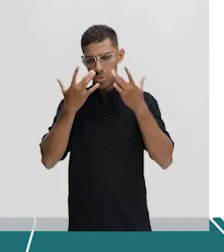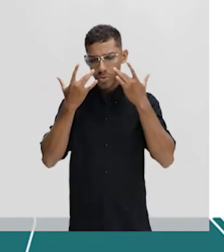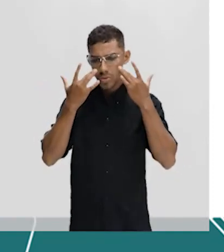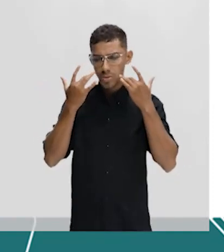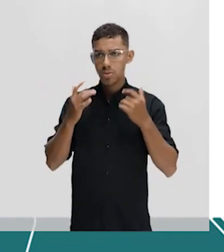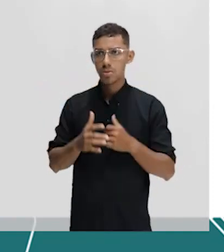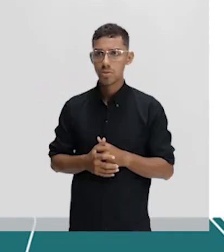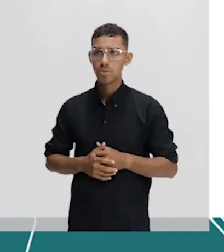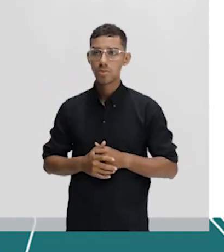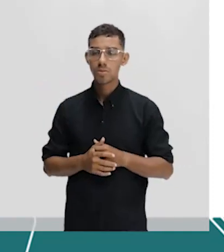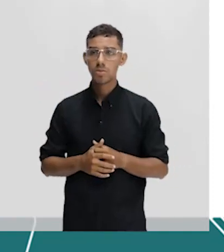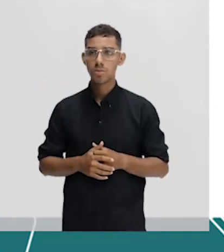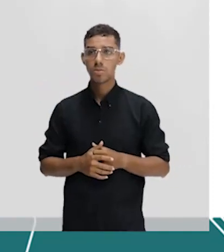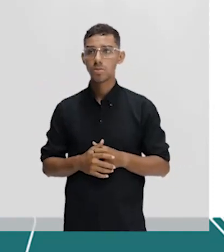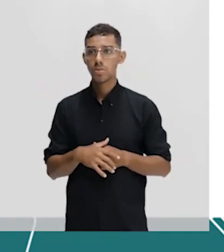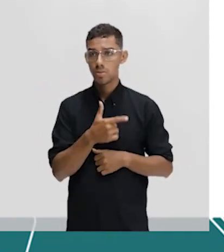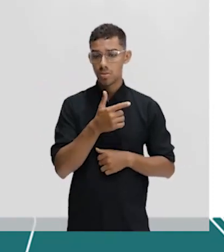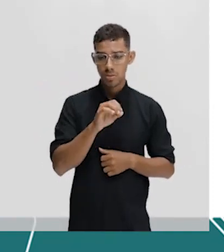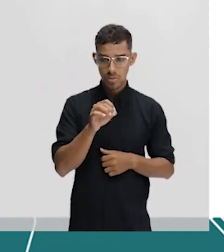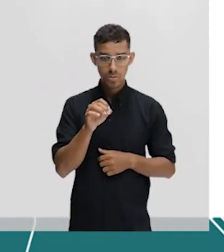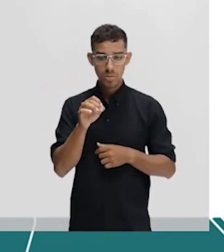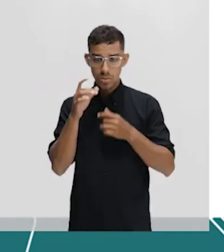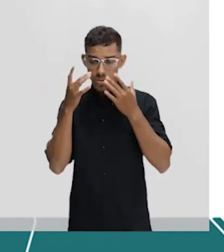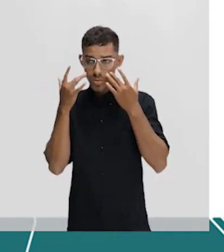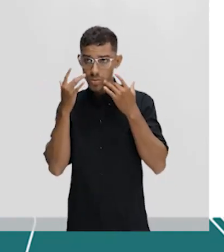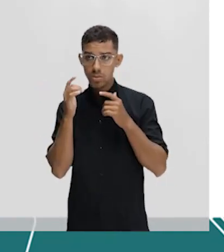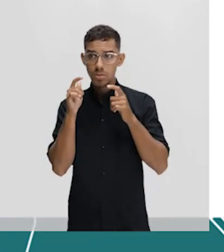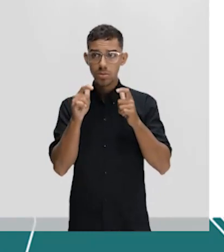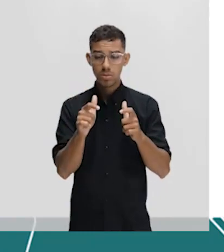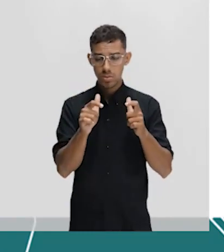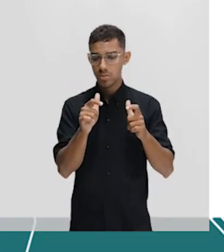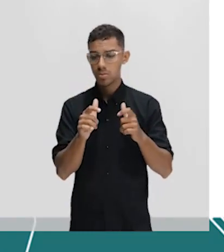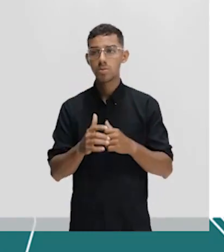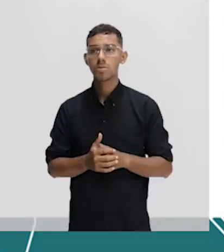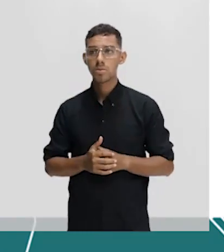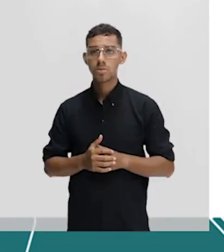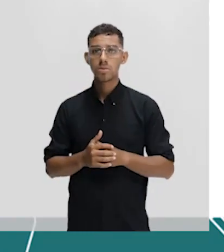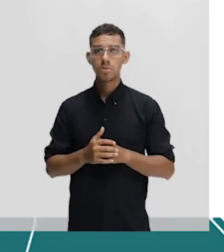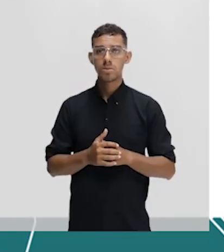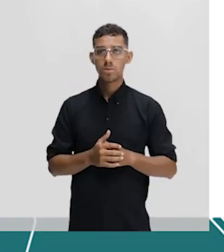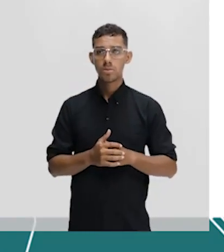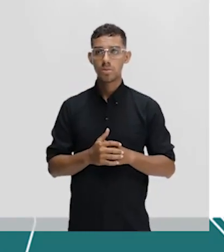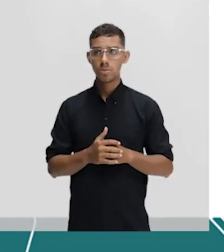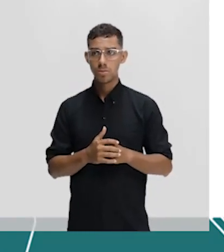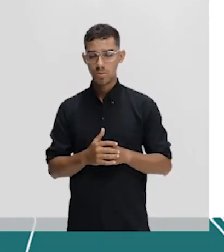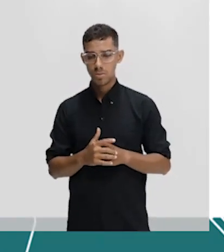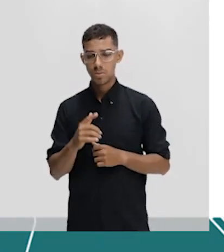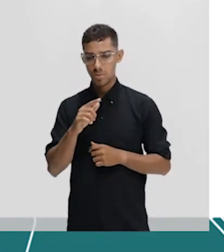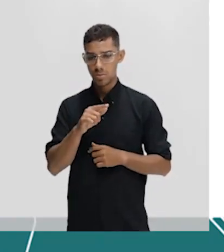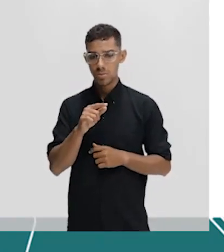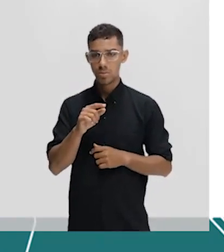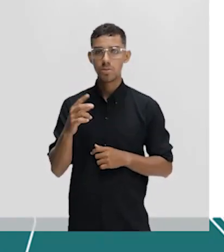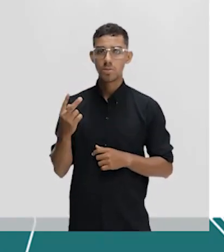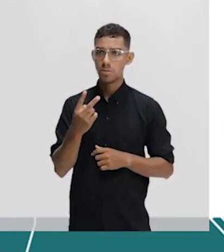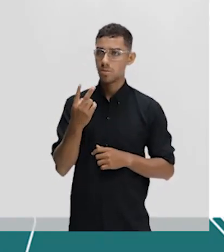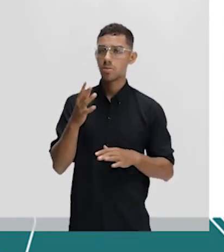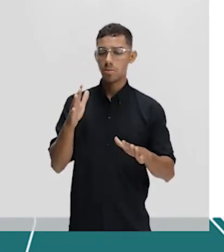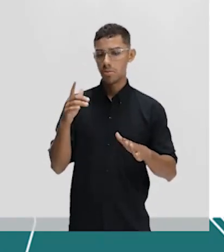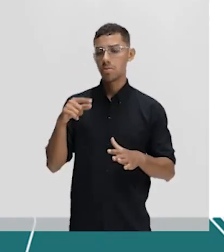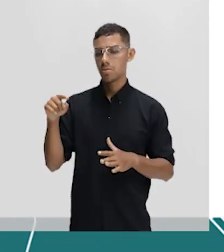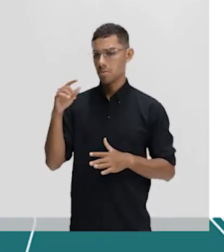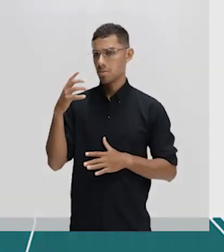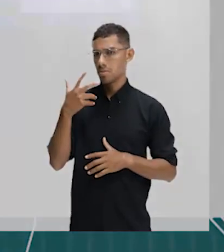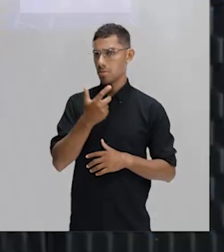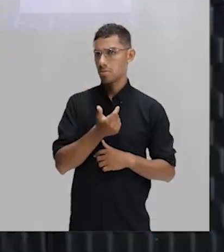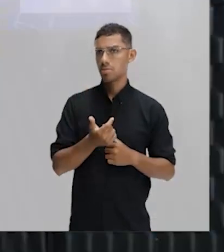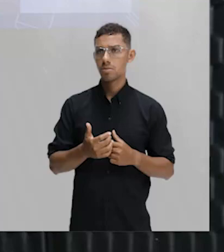tinha noção disso? São 20 teatros condensados na mesma estrutura. Você sai de um, pode ir para o outro. Os valores não é tão fácil porque você tem que